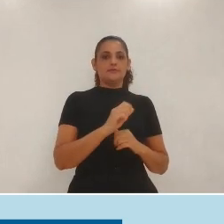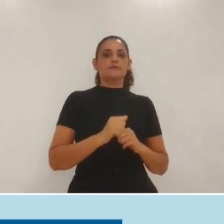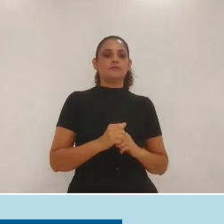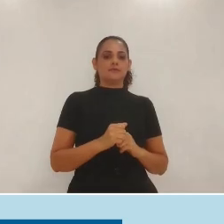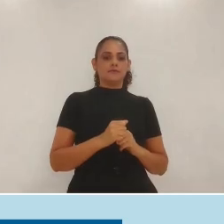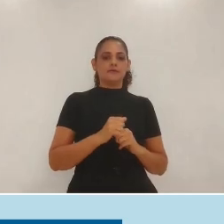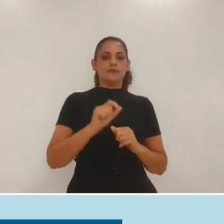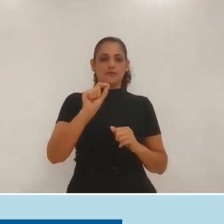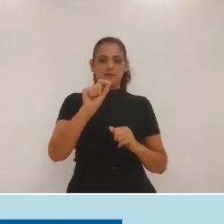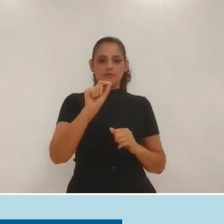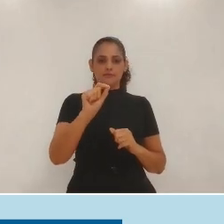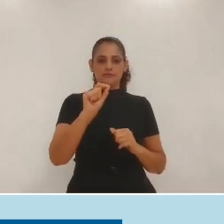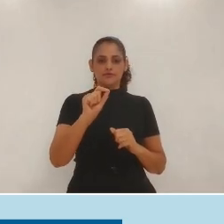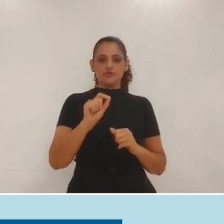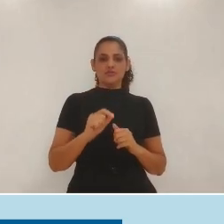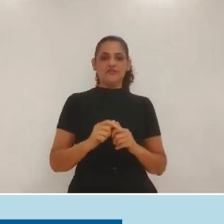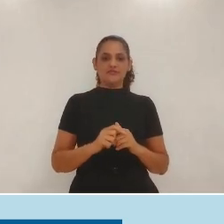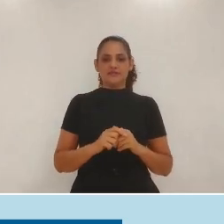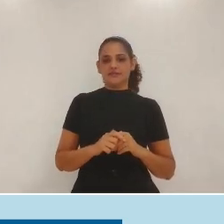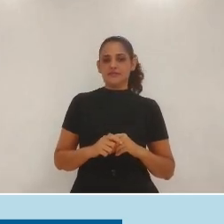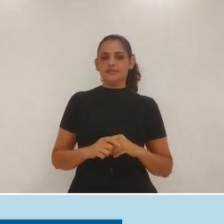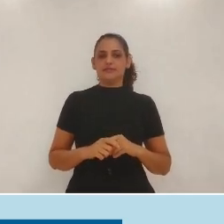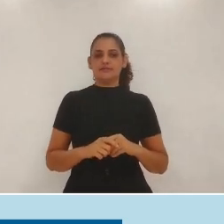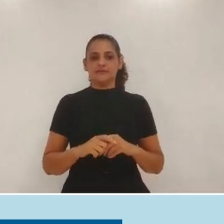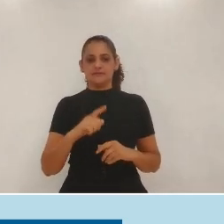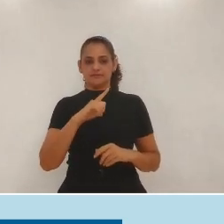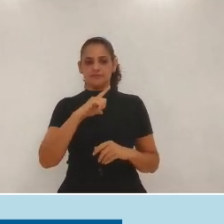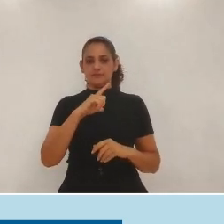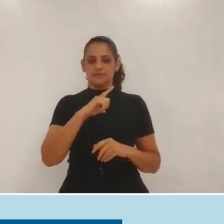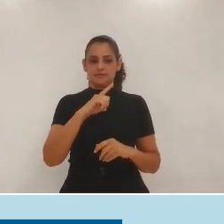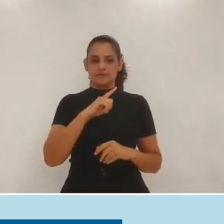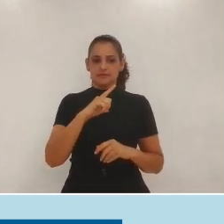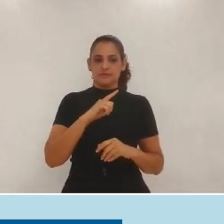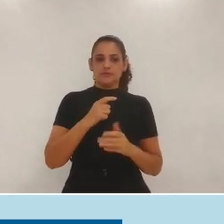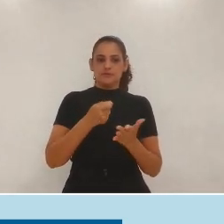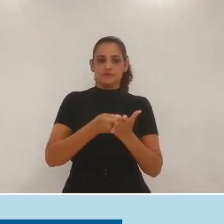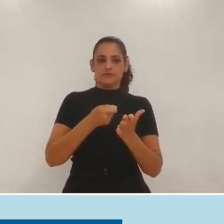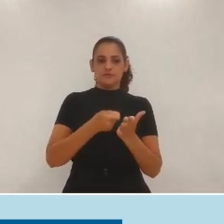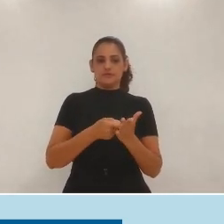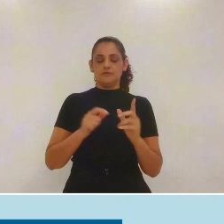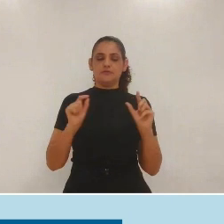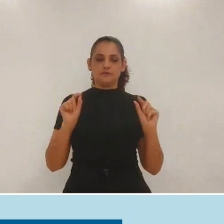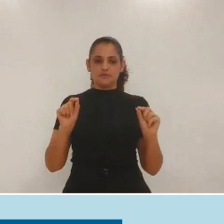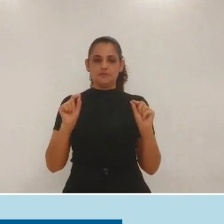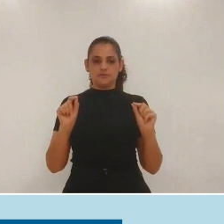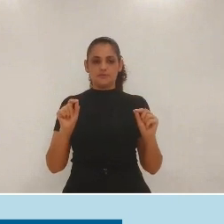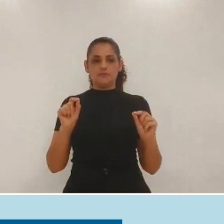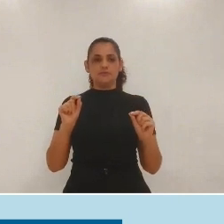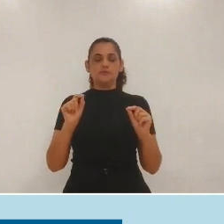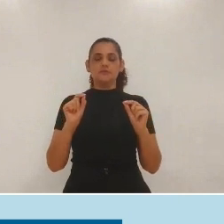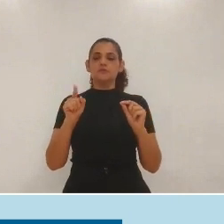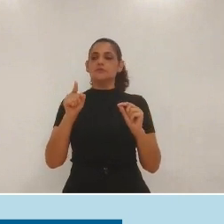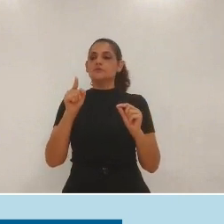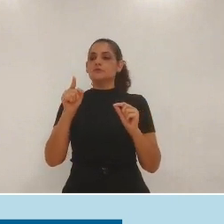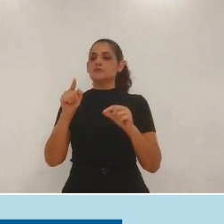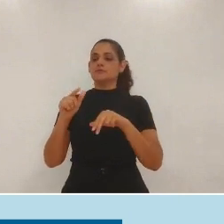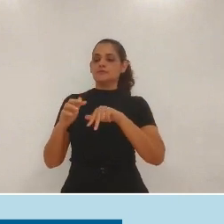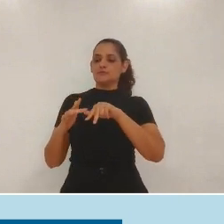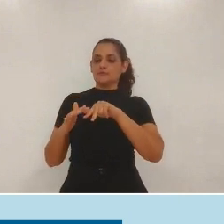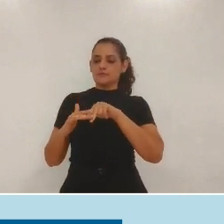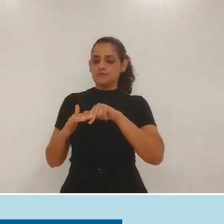ok? E ela vai exigir o quê? A escuta do paciente,